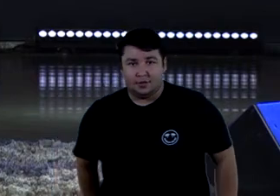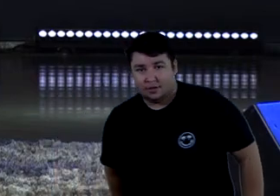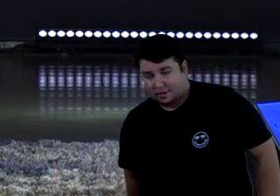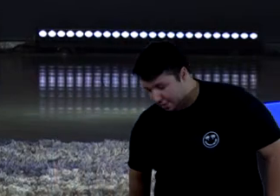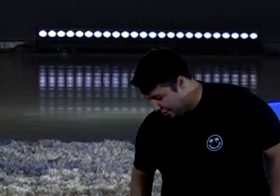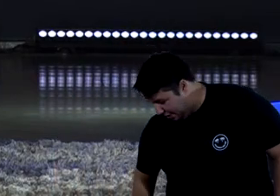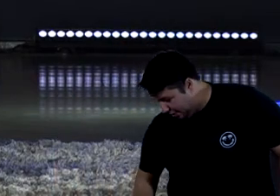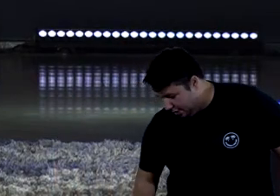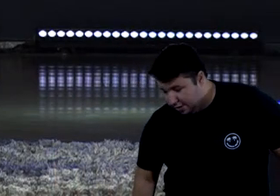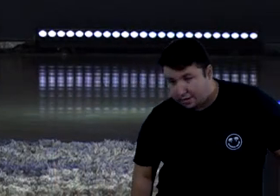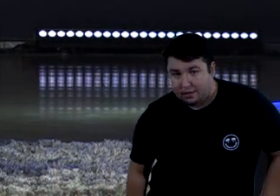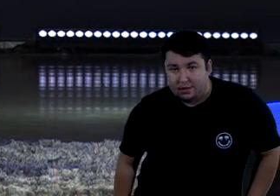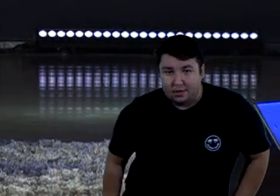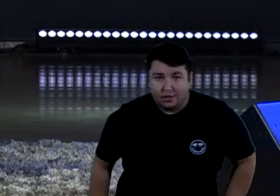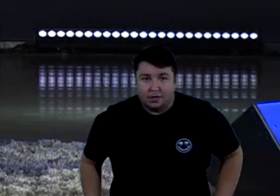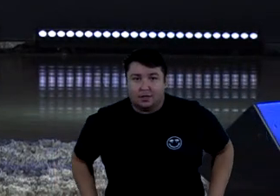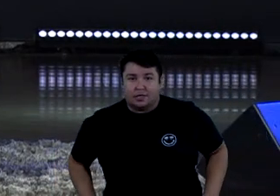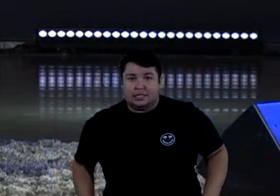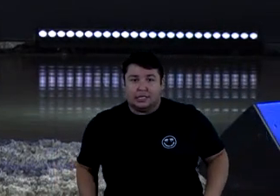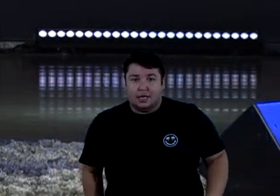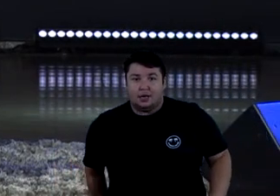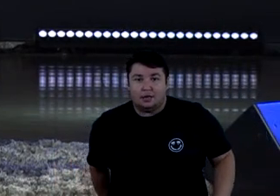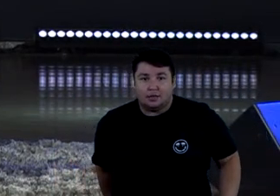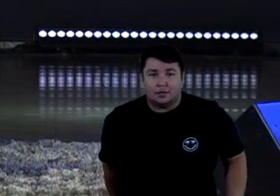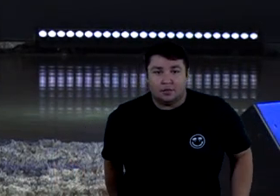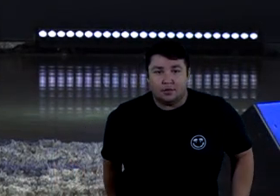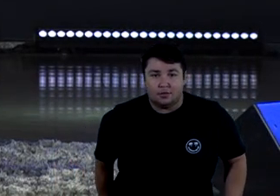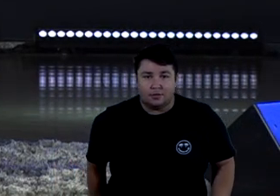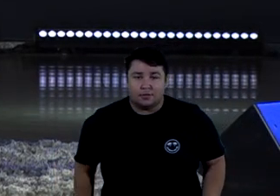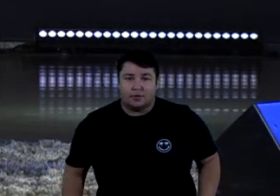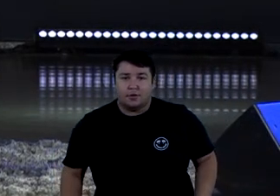a sua própria vida sem nem se dar conta disso.